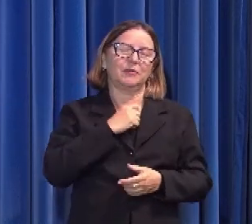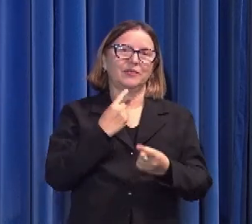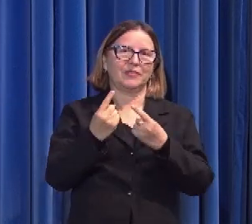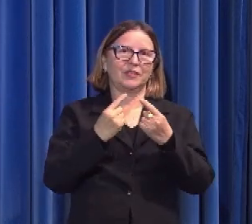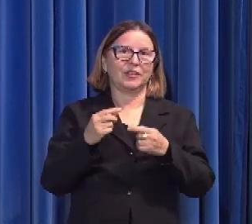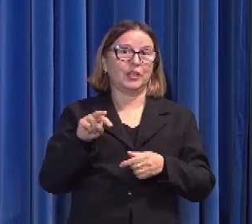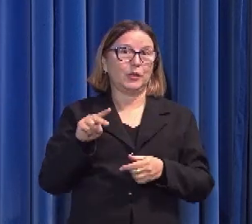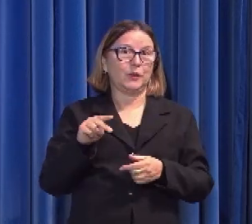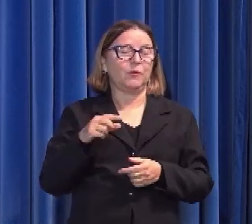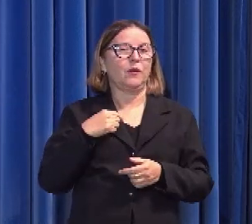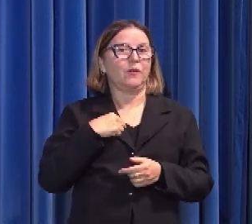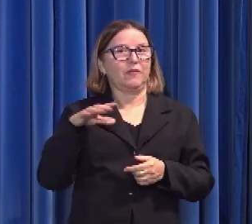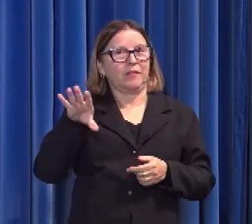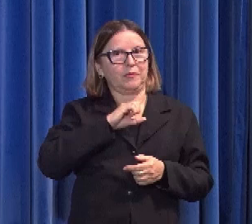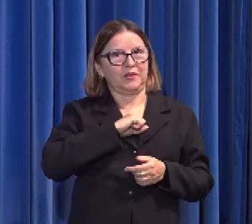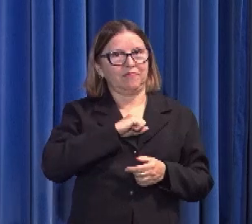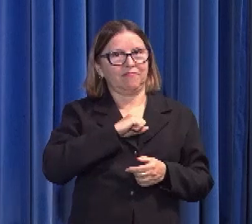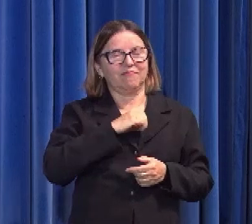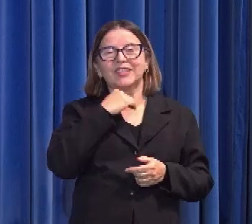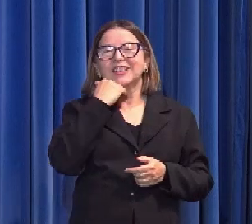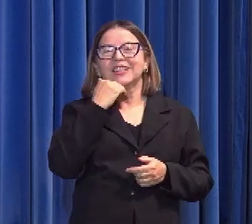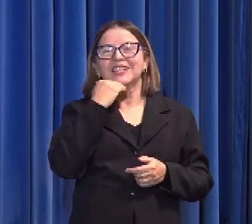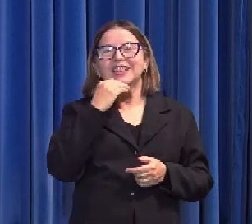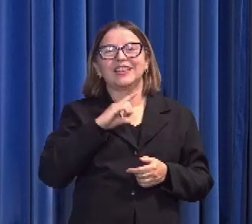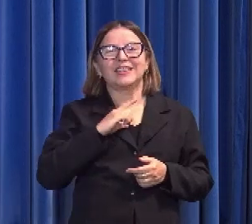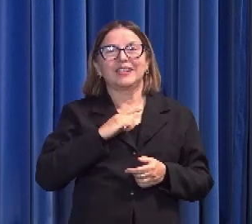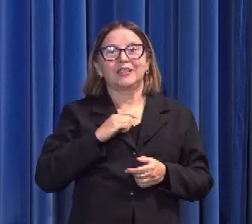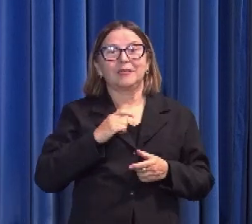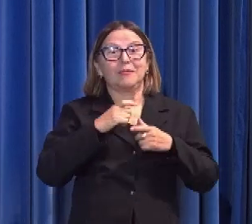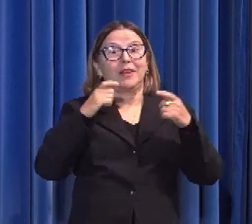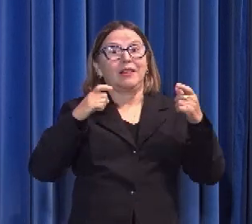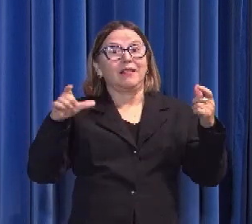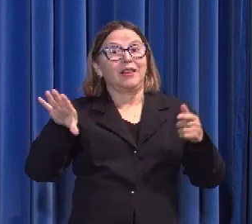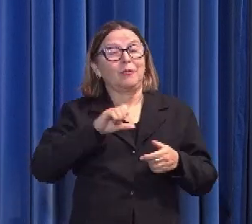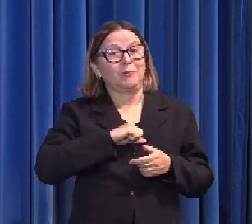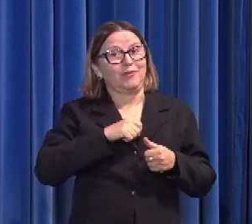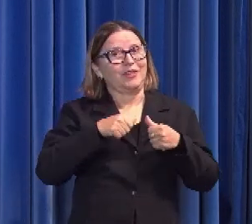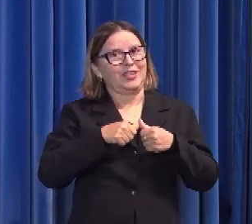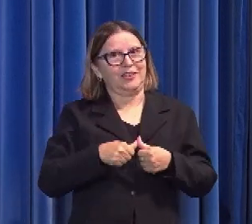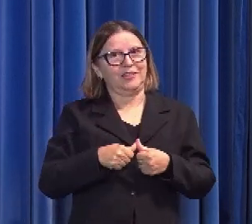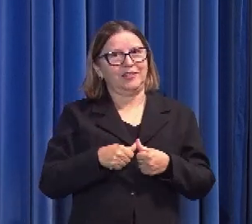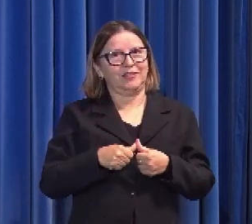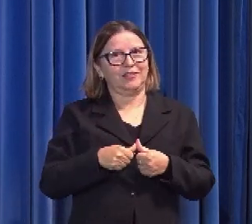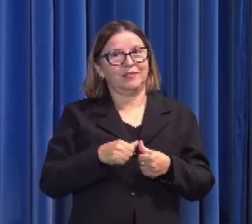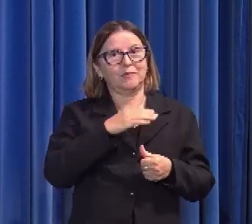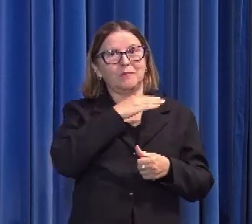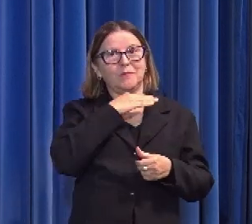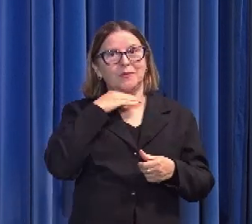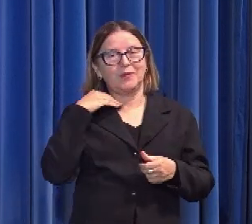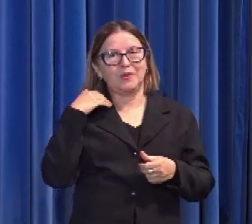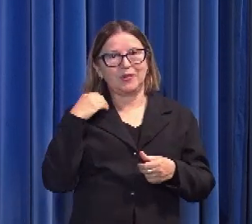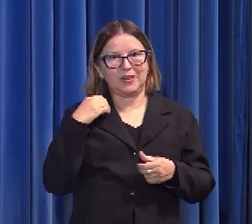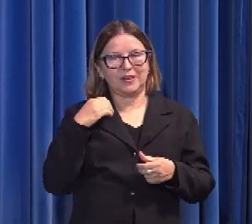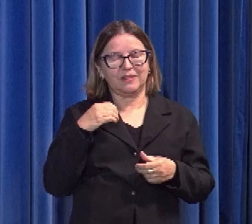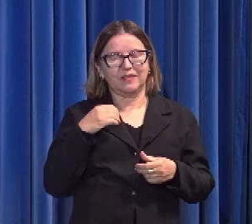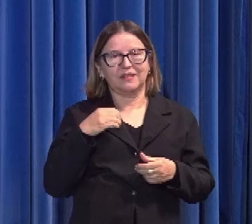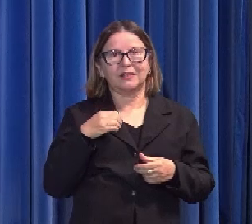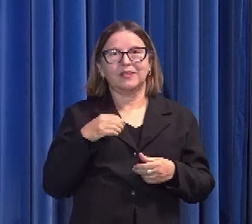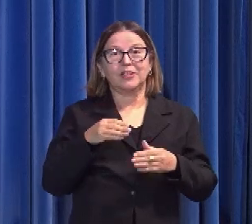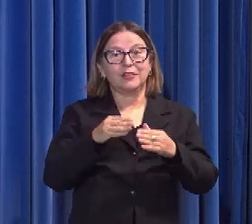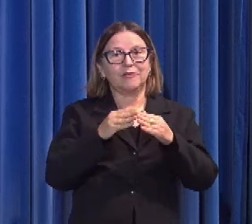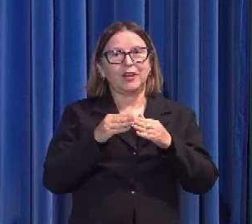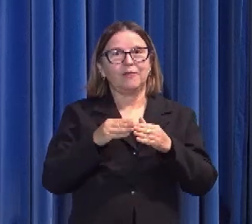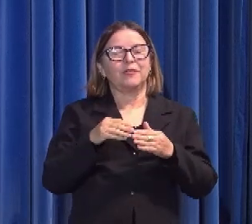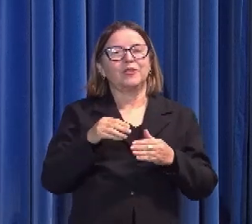amei ninguém tem maior amor do que este de dar alguém a própria vida em favor dos seus